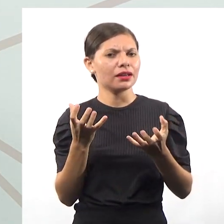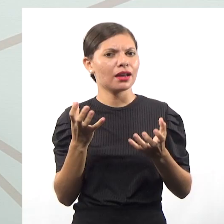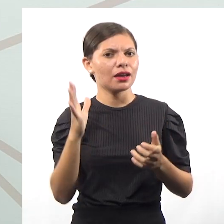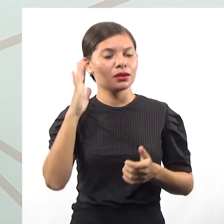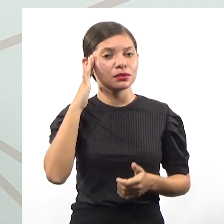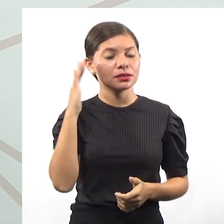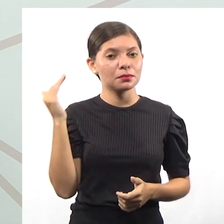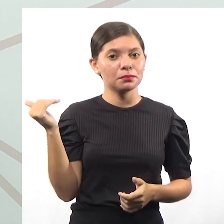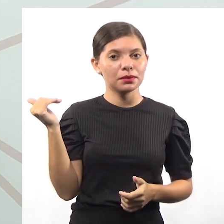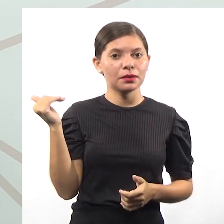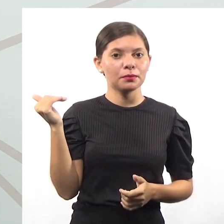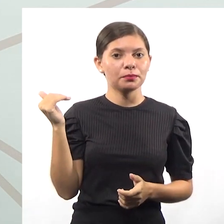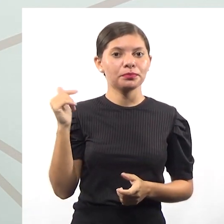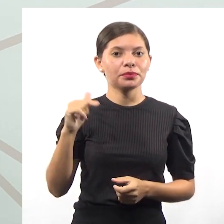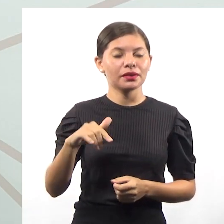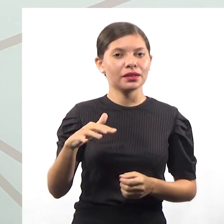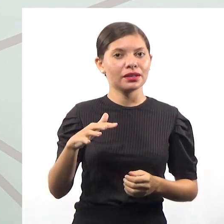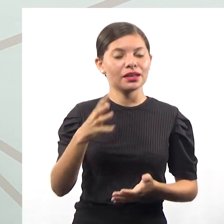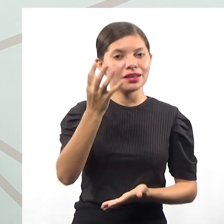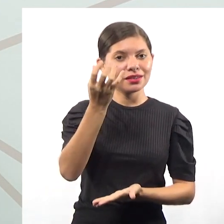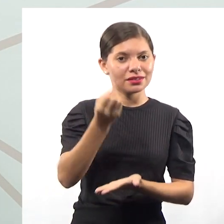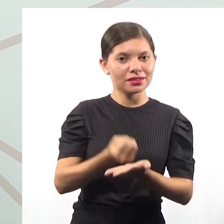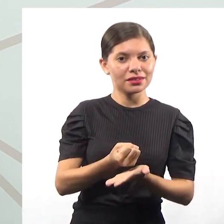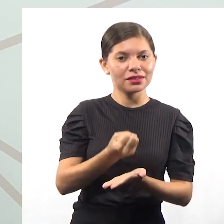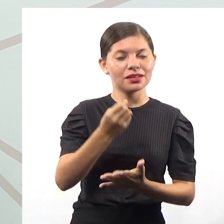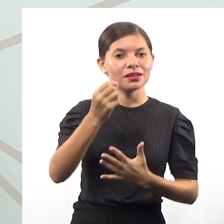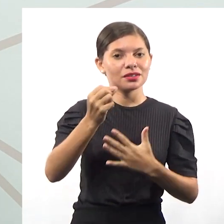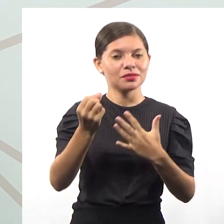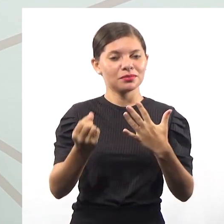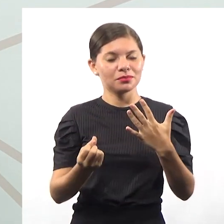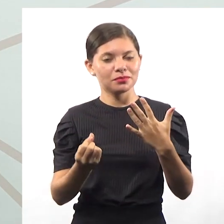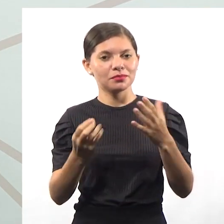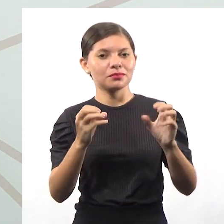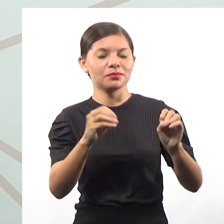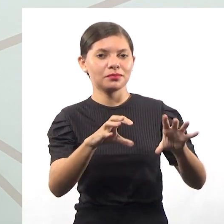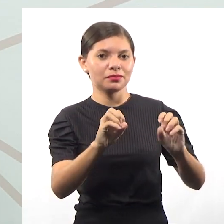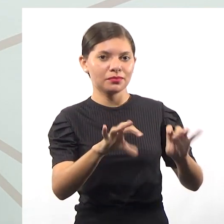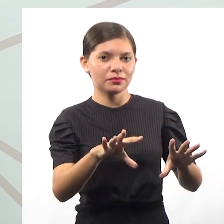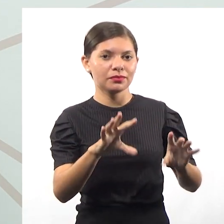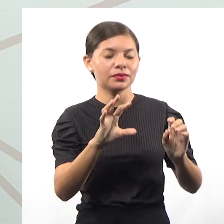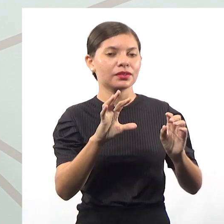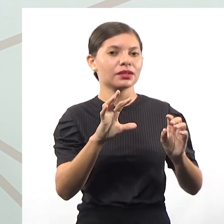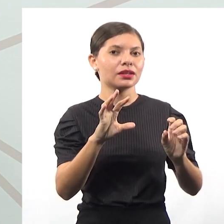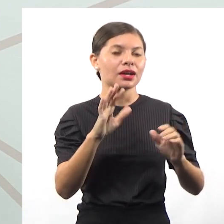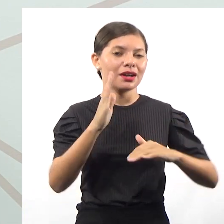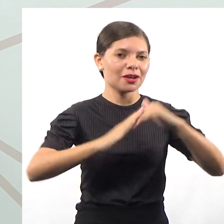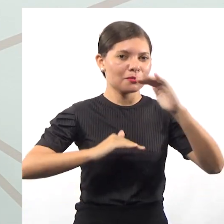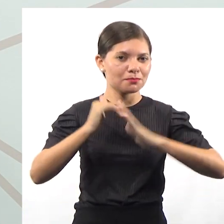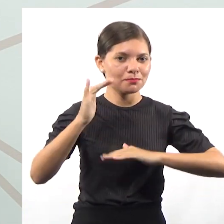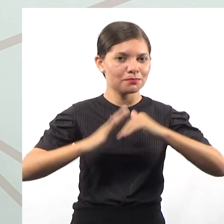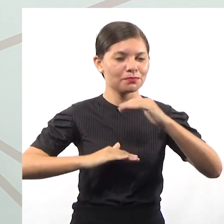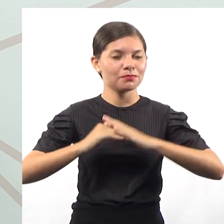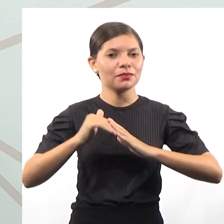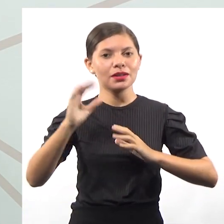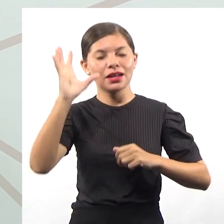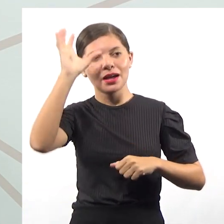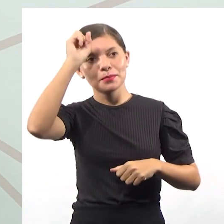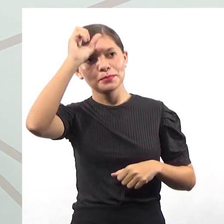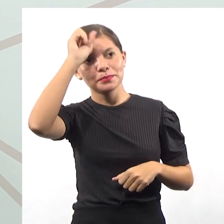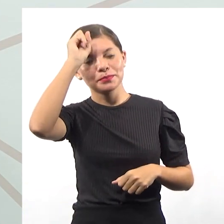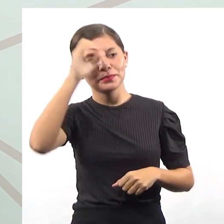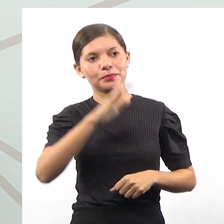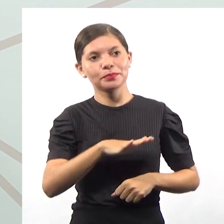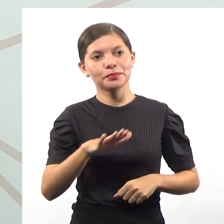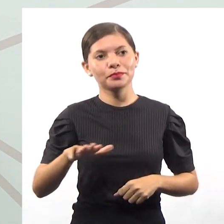aqui que se instala a pesquisa como princípio educativo, para que a criança desenvolva a capacidade de aprender